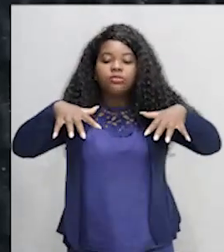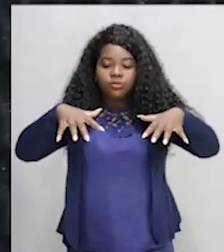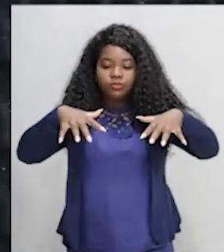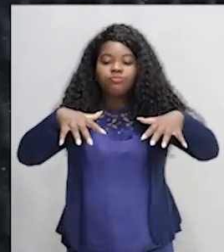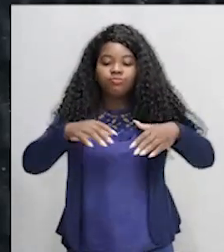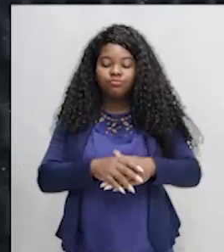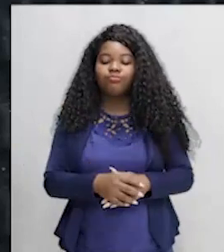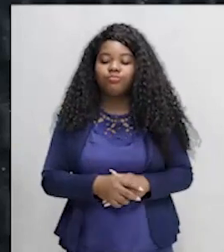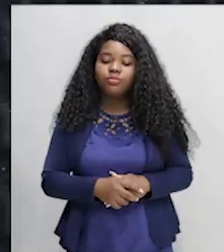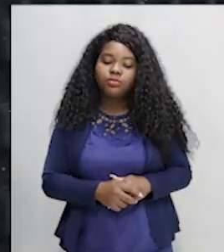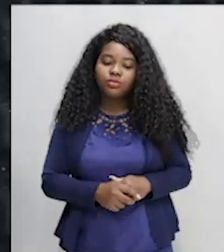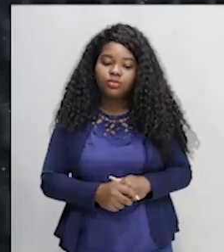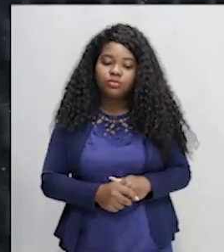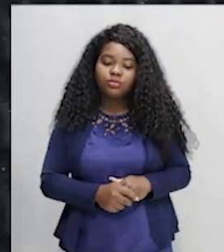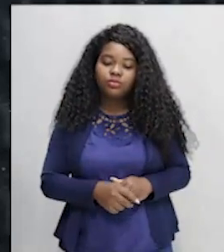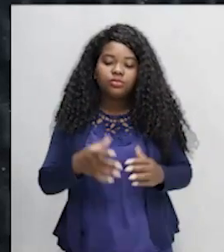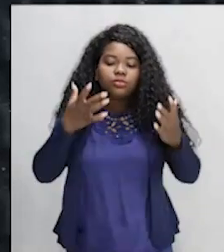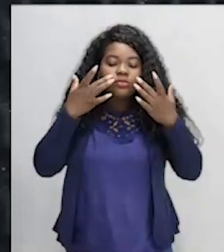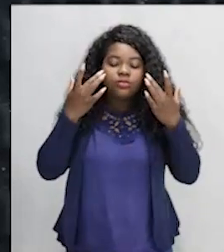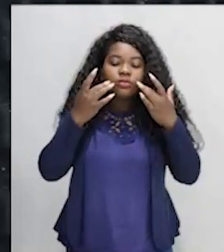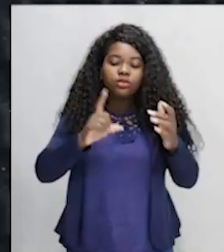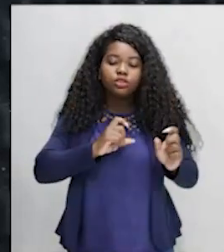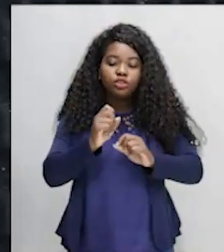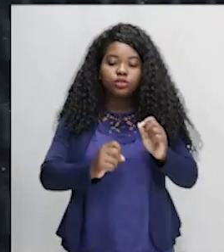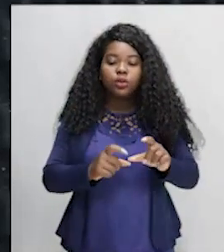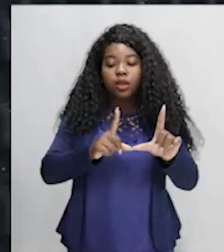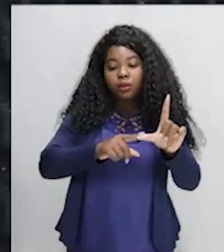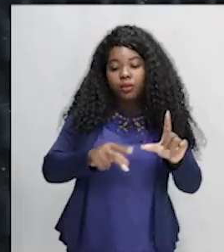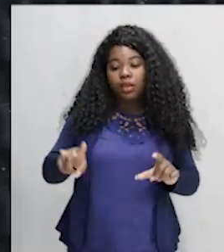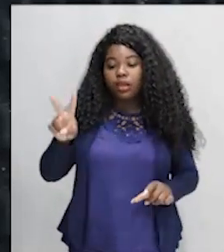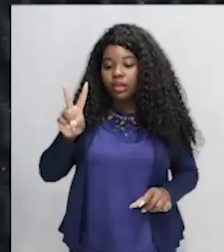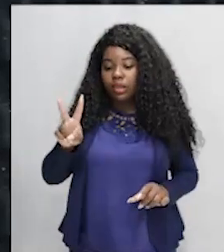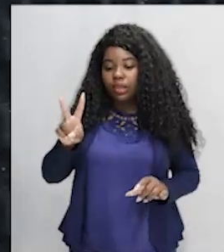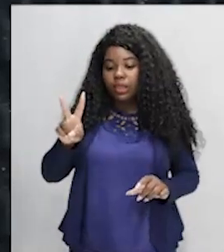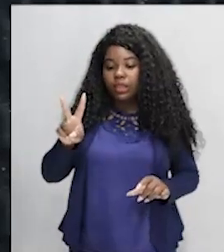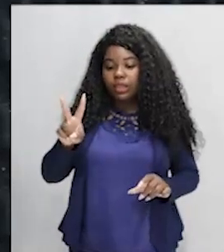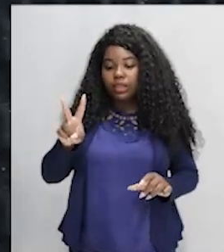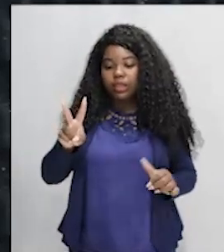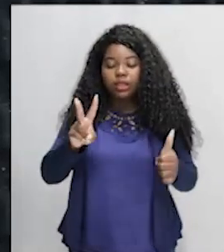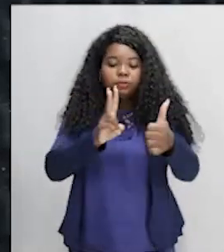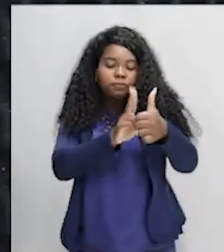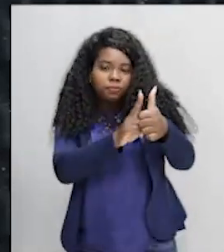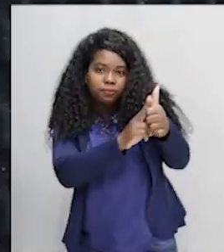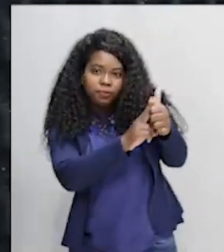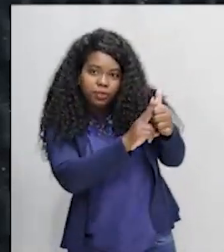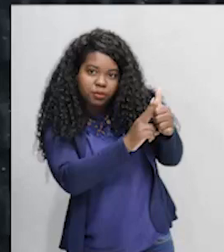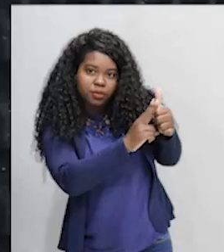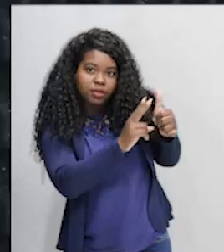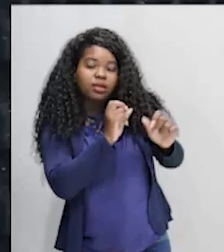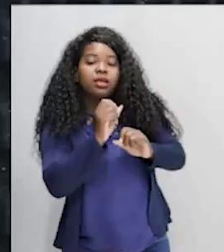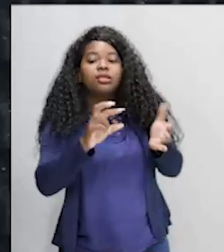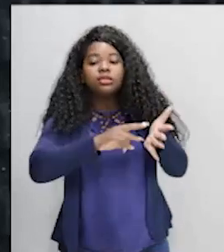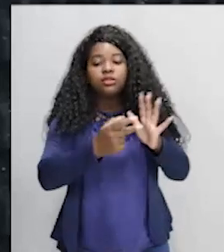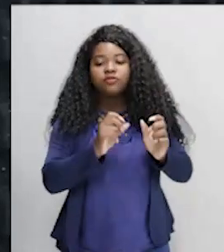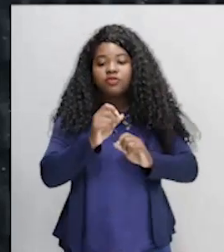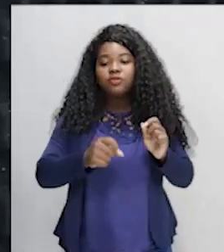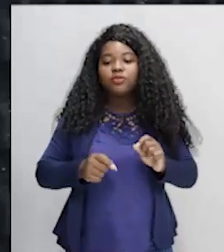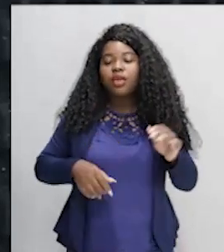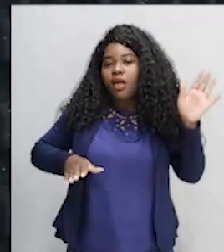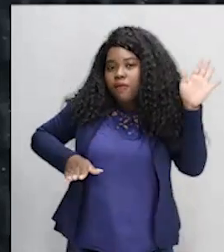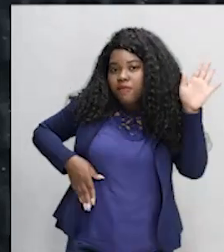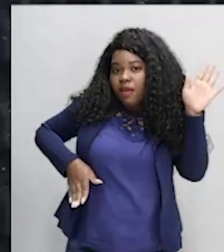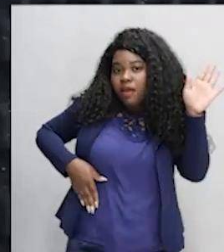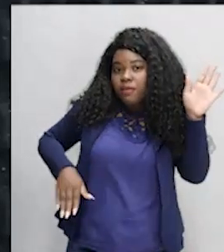atores, recebiam uma letra V marcada no dedo polegar para dizer que ele era vagabundo, porque ele não tinha nada